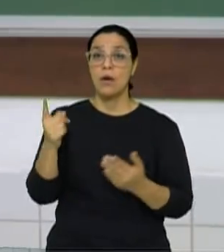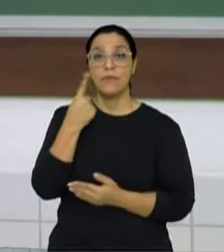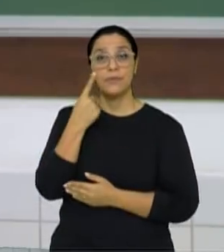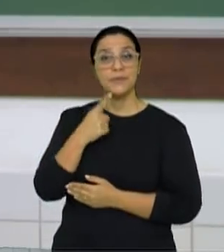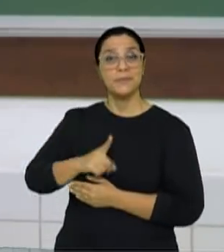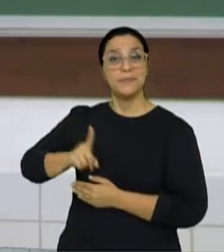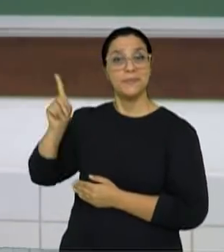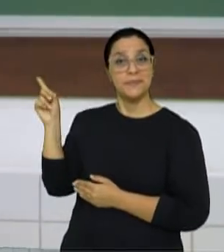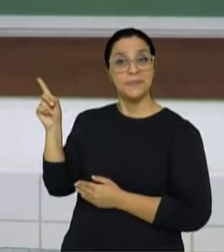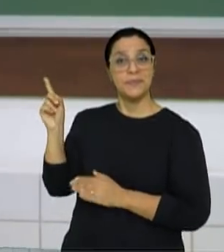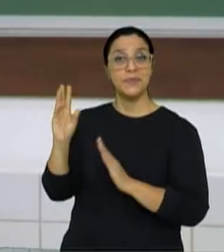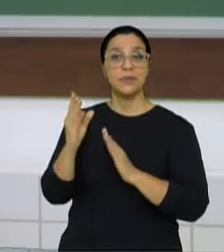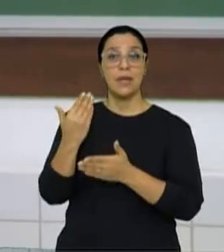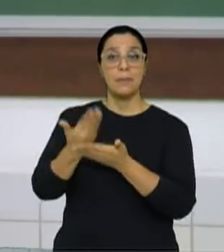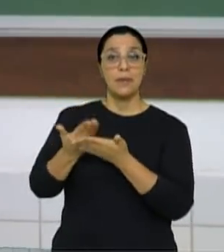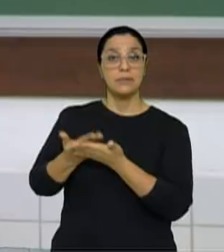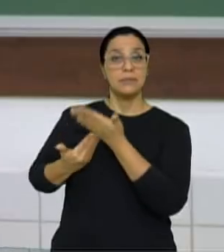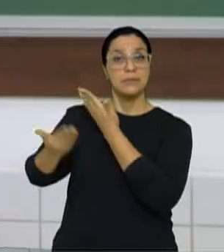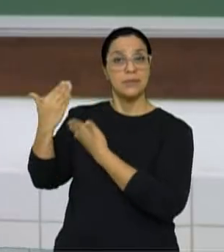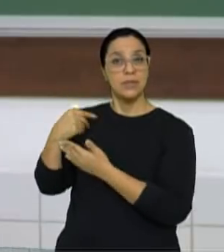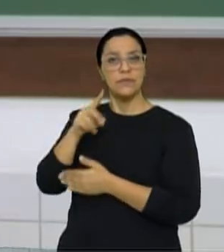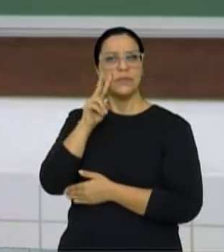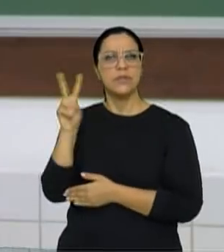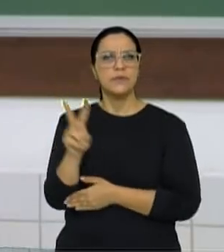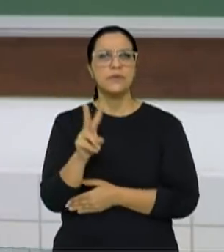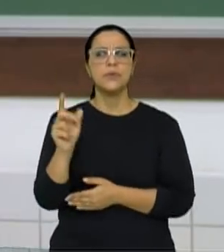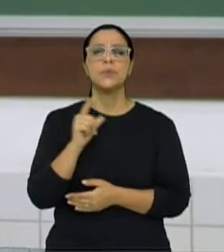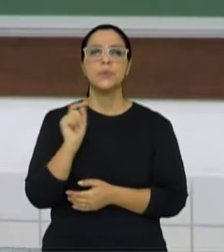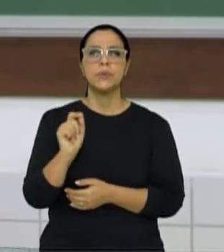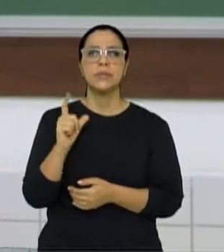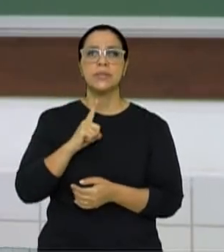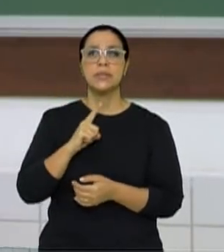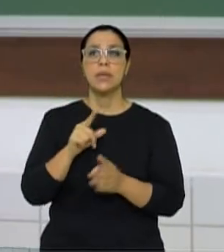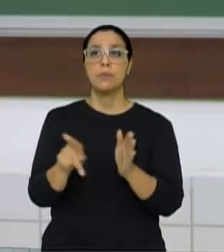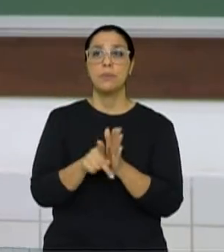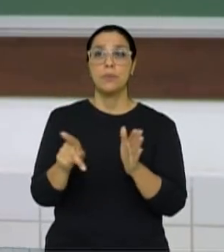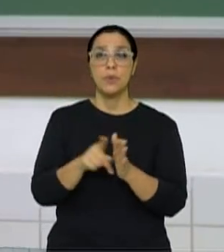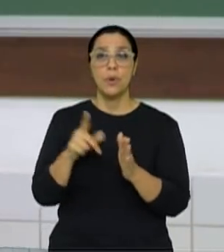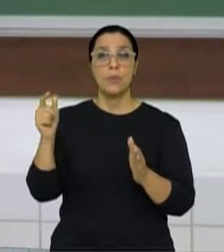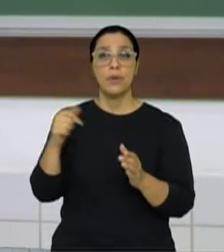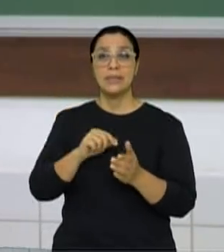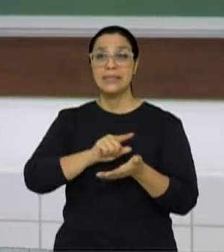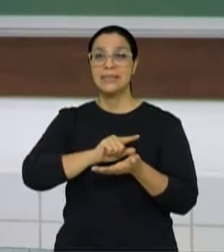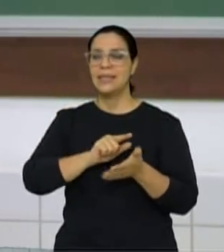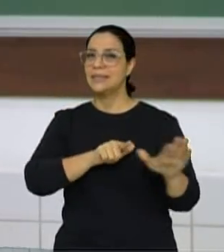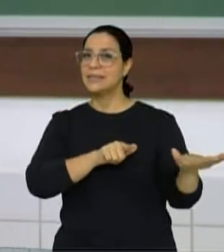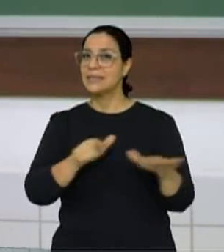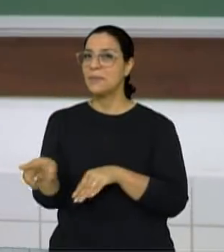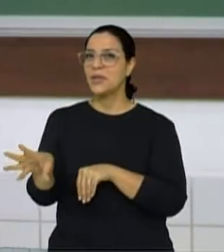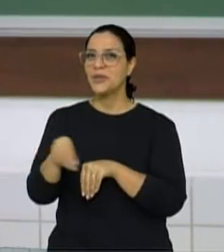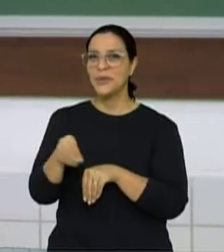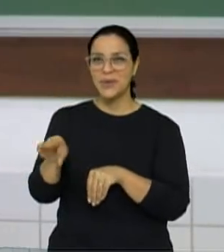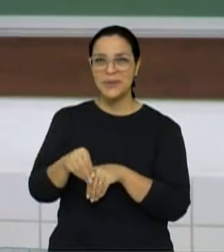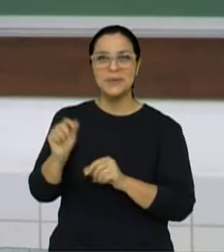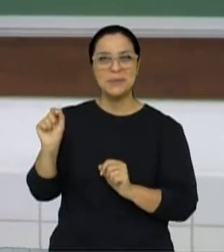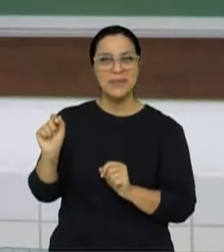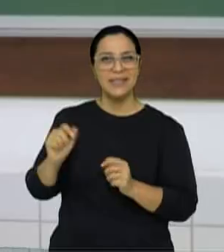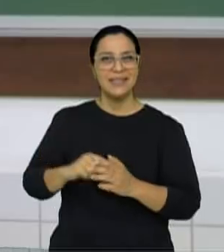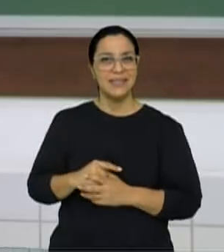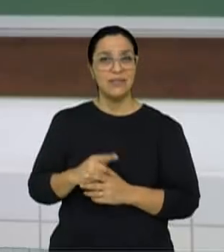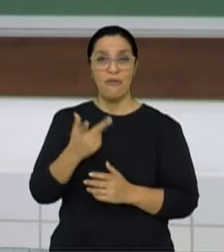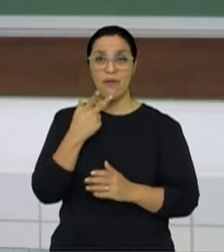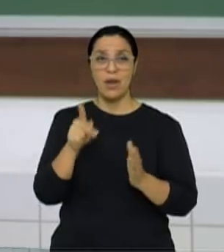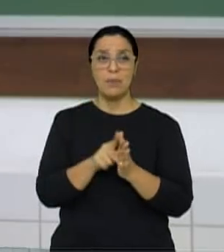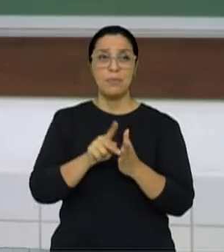sim, Na aula passada, vocês viram aí, vocês tiveram aí algumas aulas da Semana do Conhecimento, Tá ali